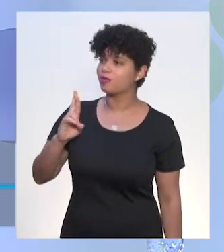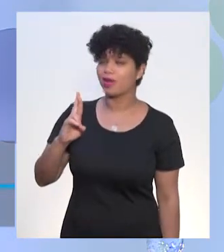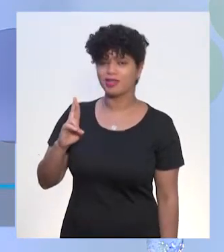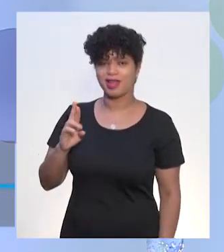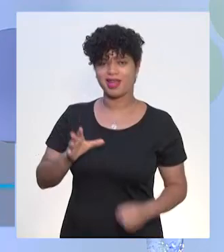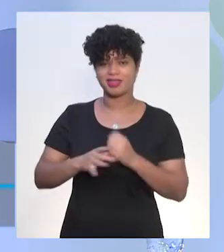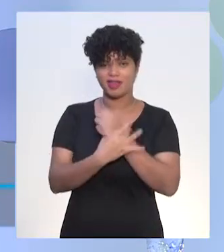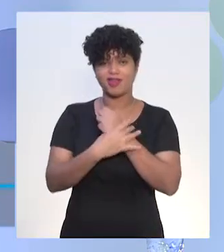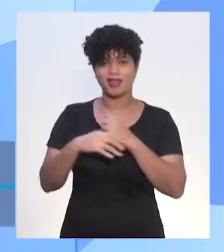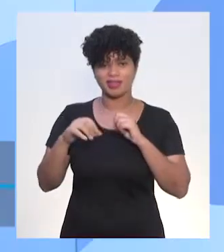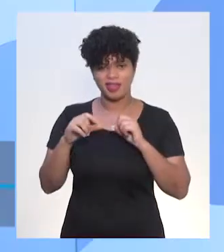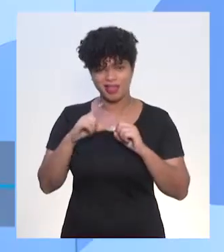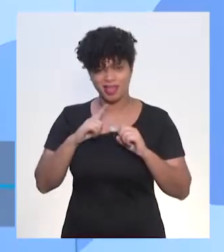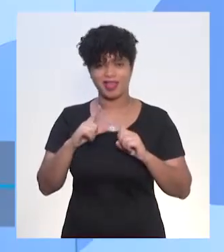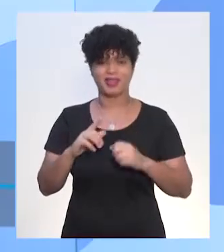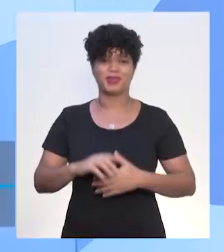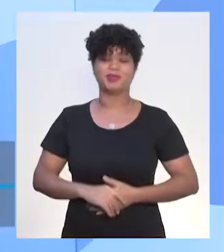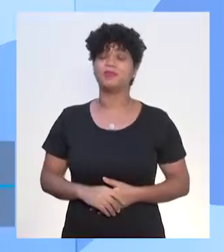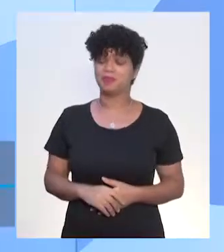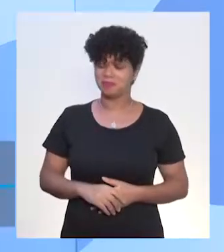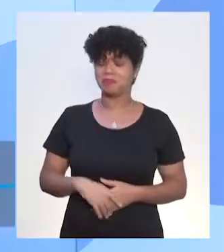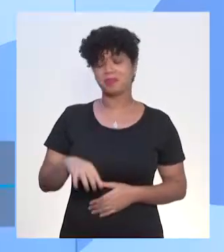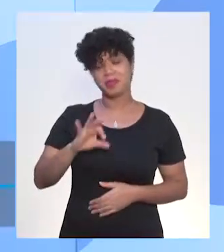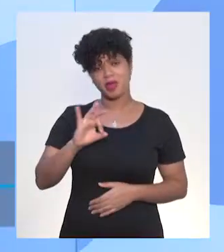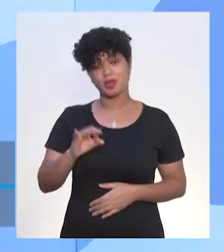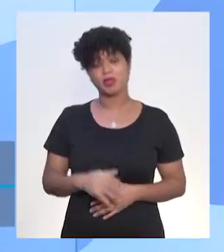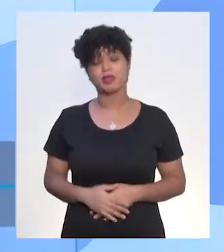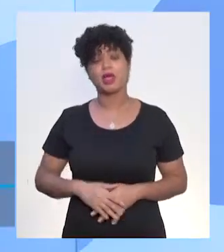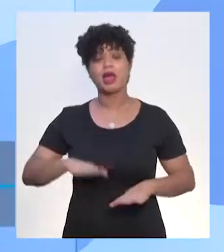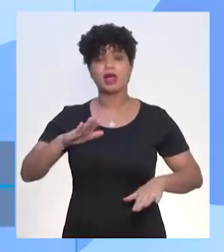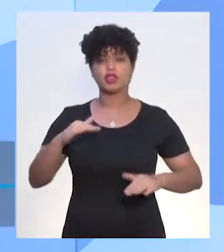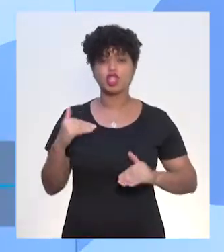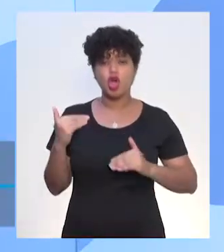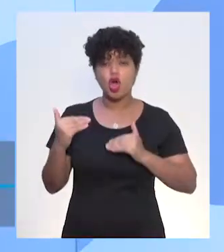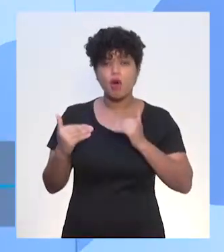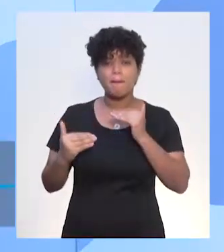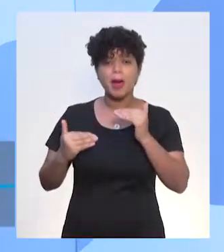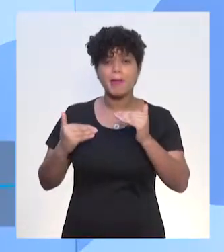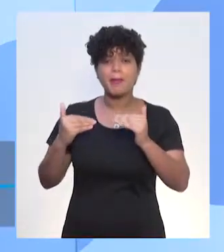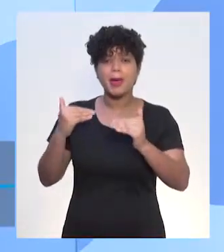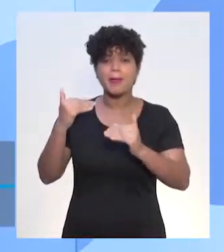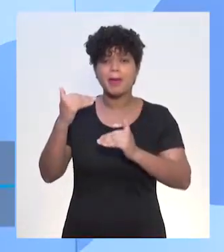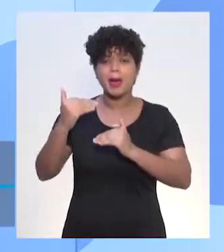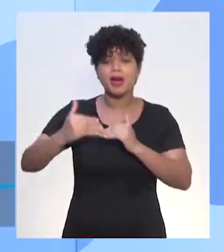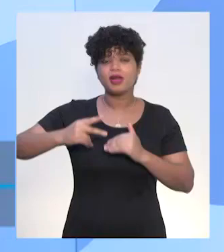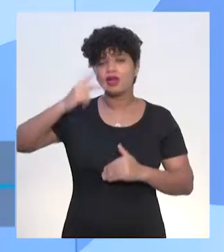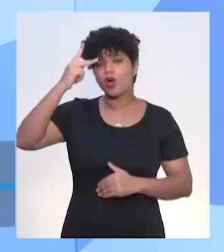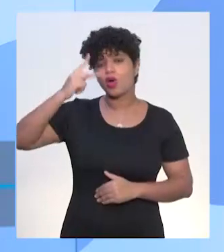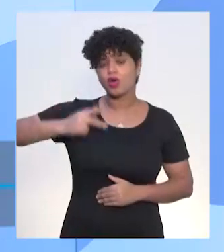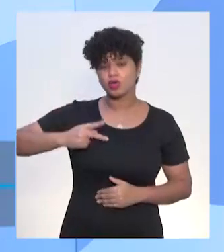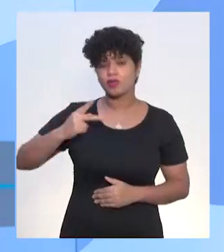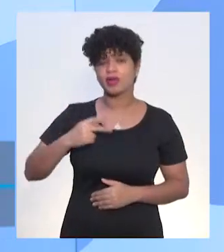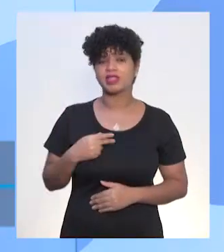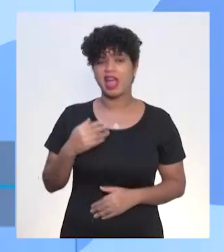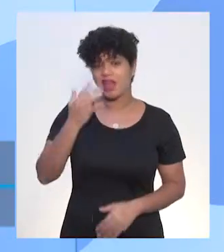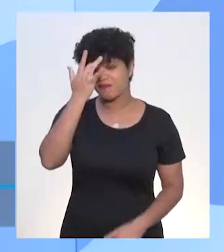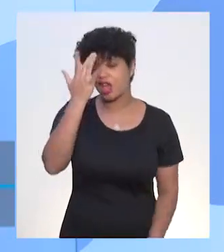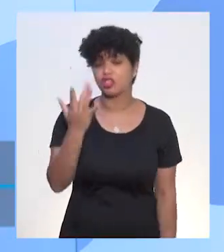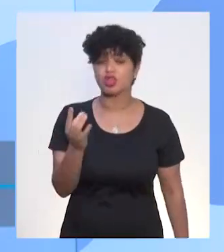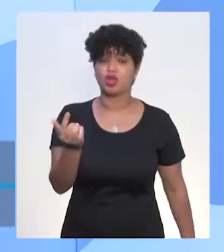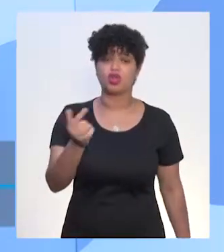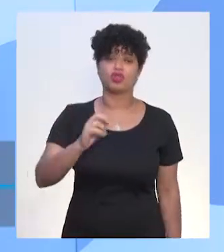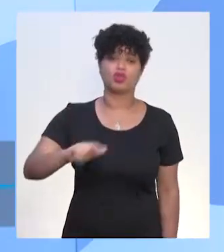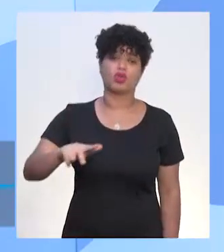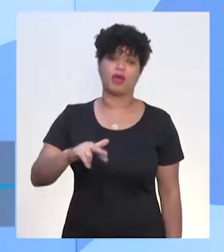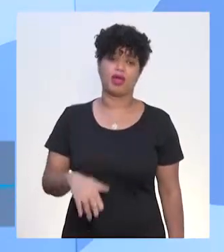enfim é isso mesmo e assim às vezes o processo né professora Luanda do autoconhecimento não é fácil porque às vezes a gente